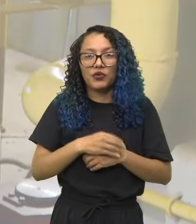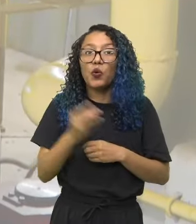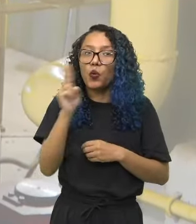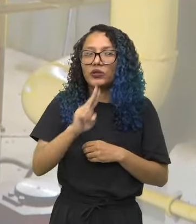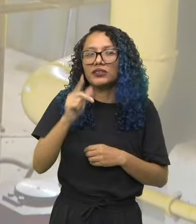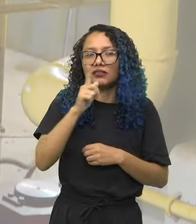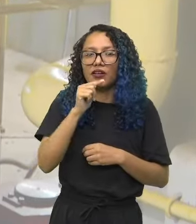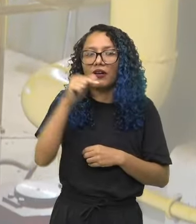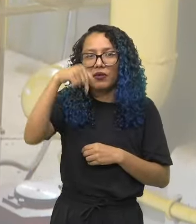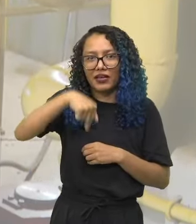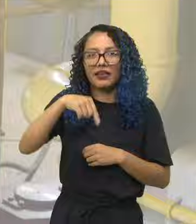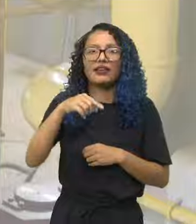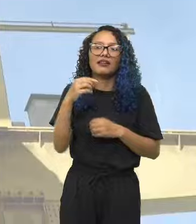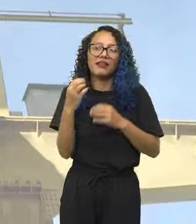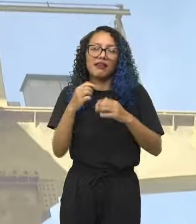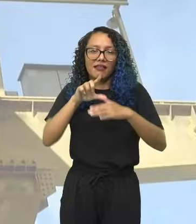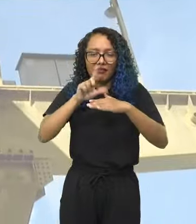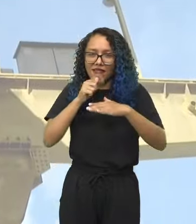hidrelétrica de Balbina.